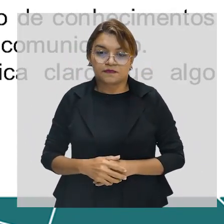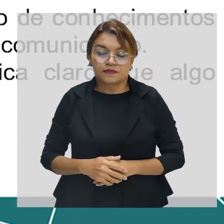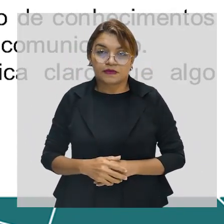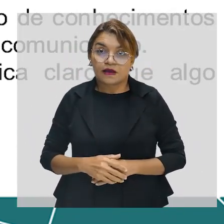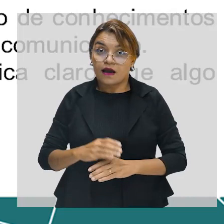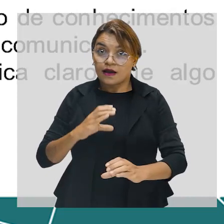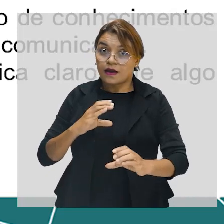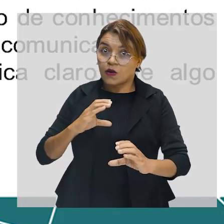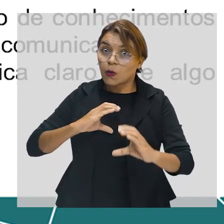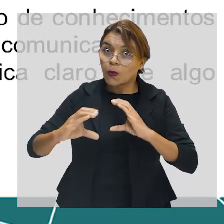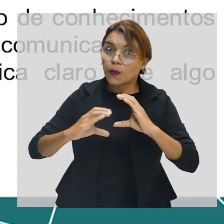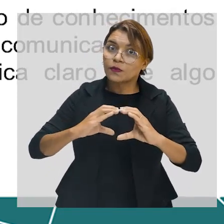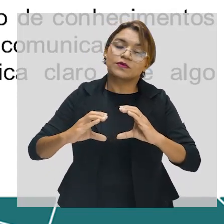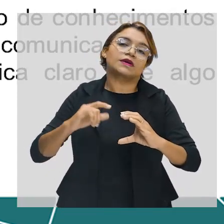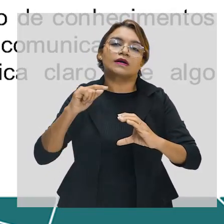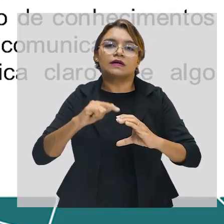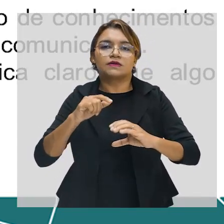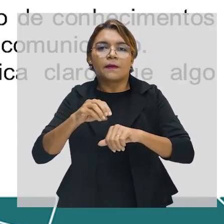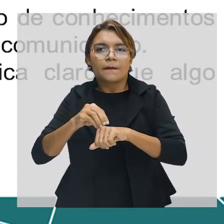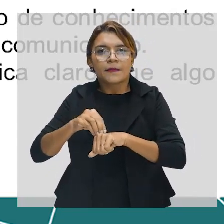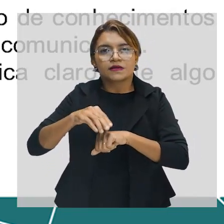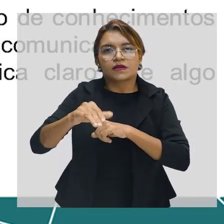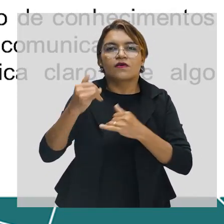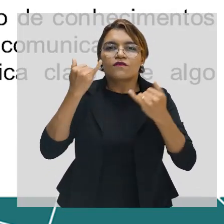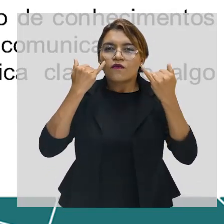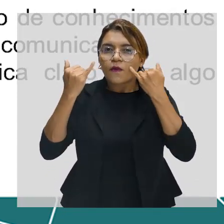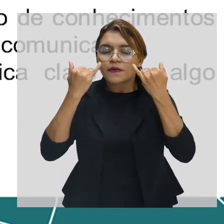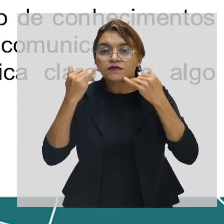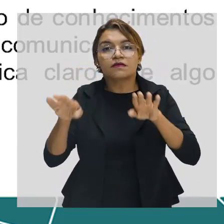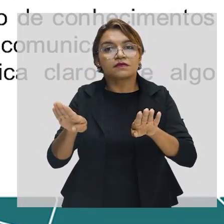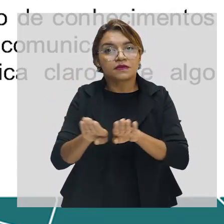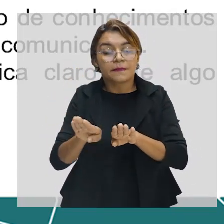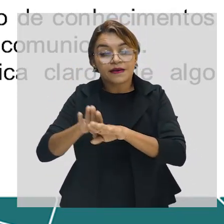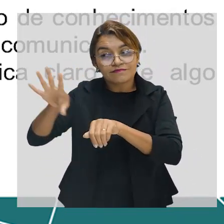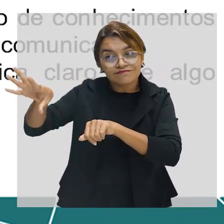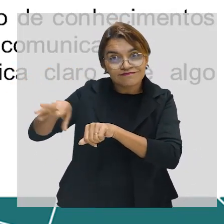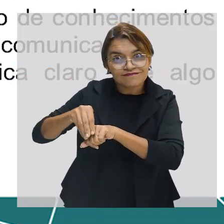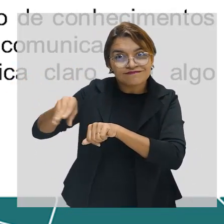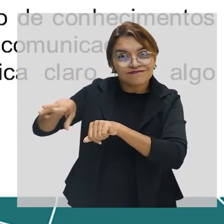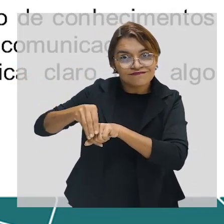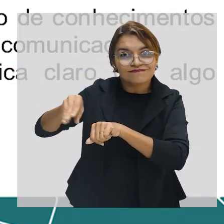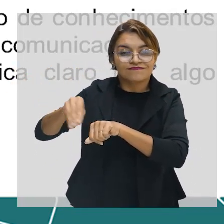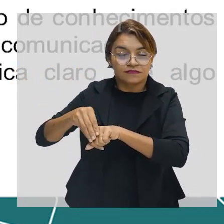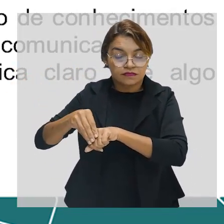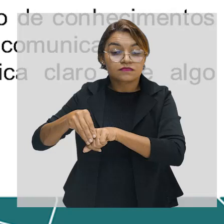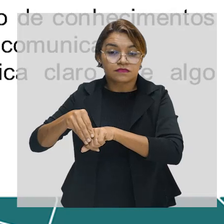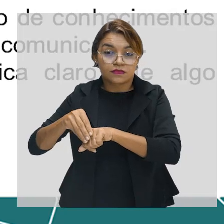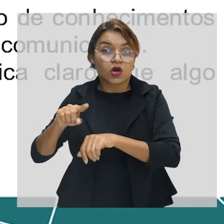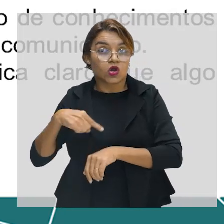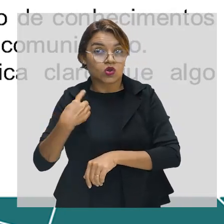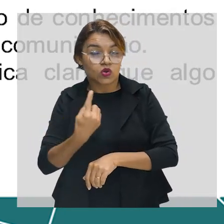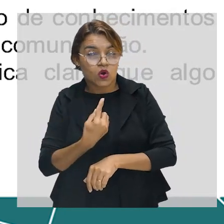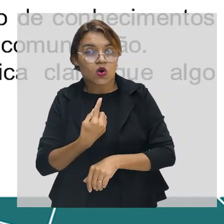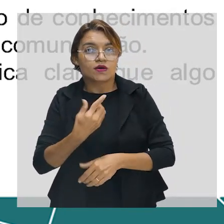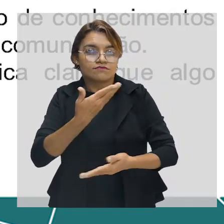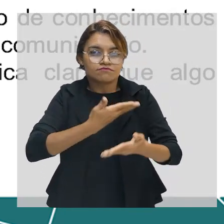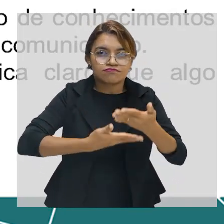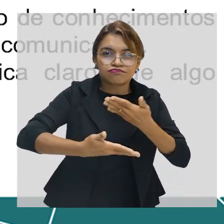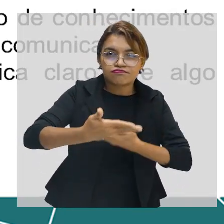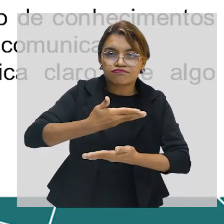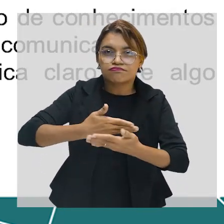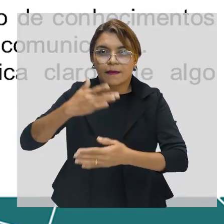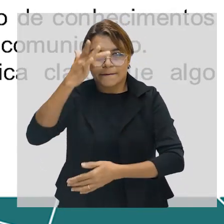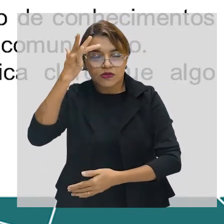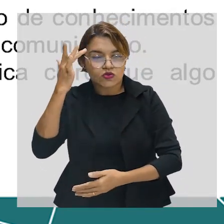comunicação, partilhamos informações e adquirimos conhecimentos. Nós que somos seres sociais e